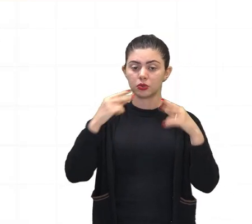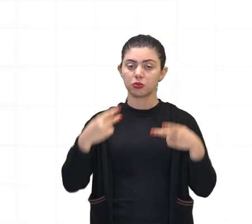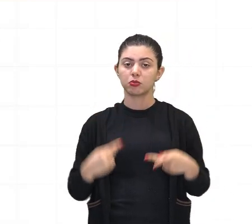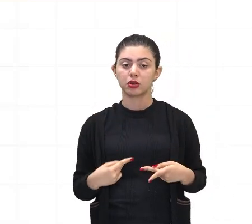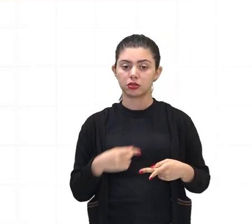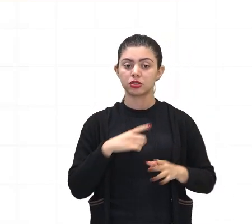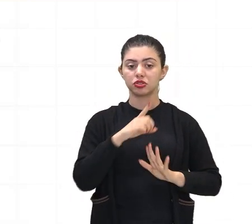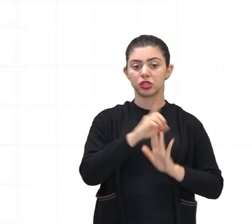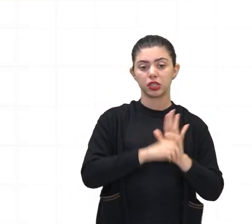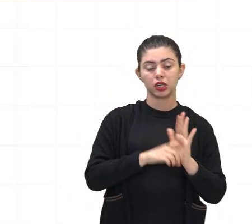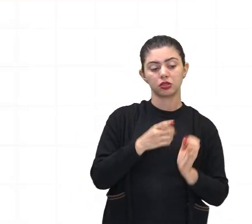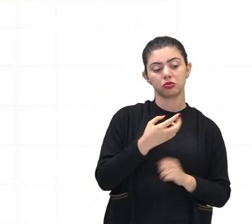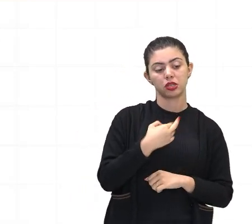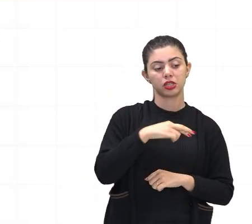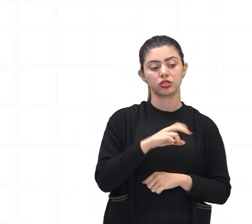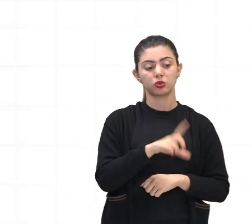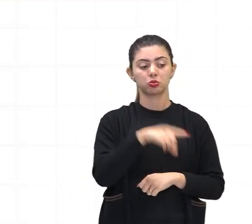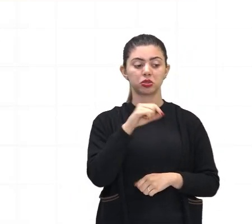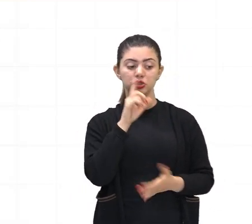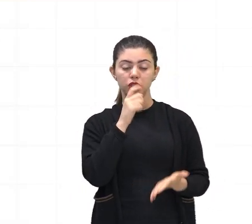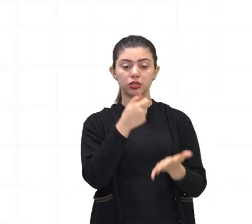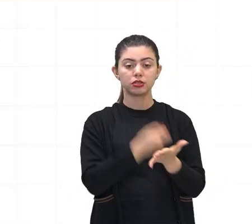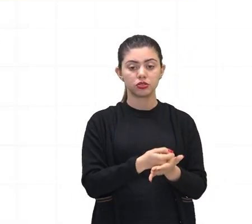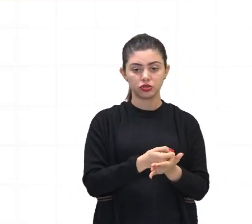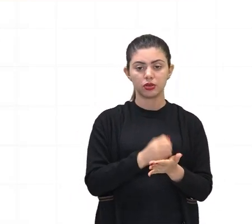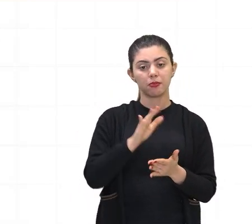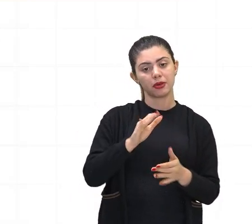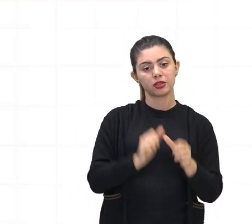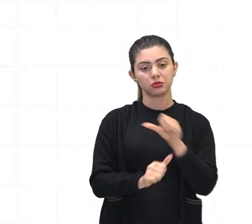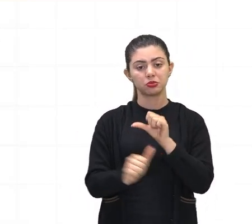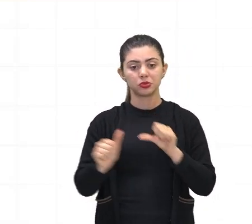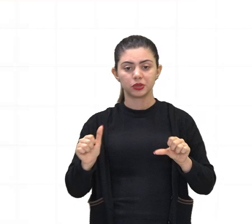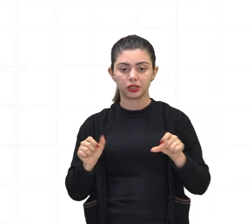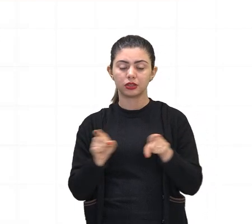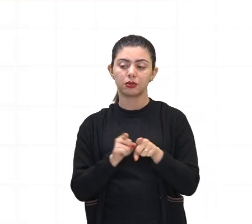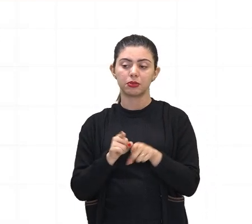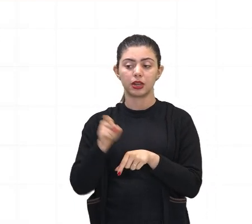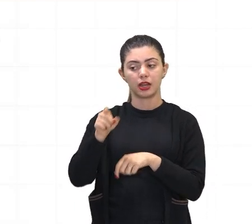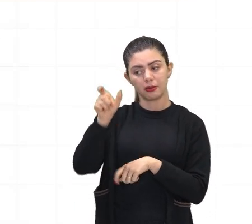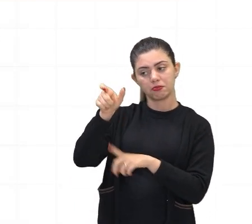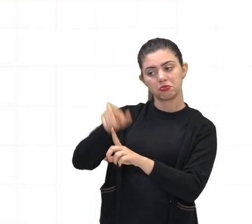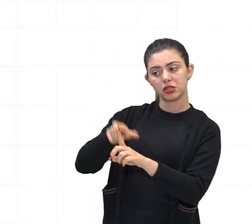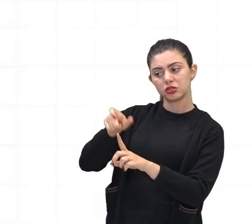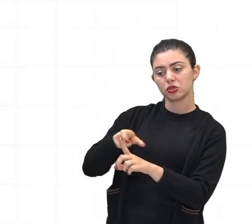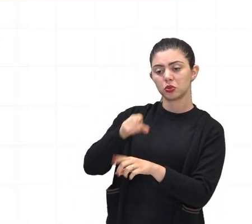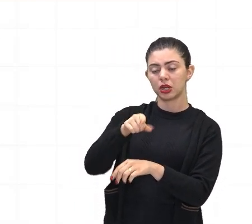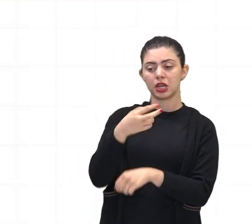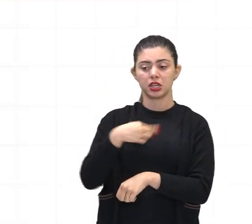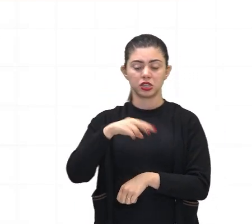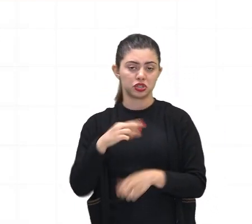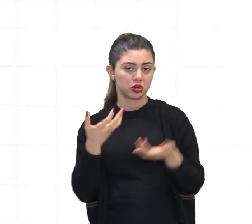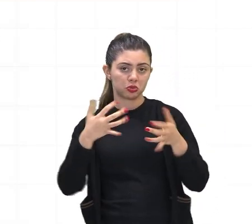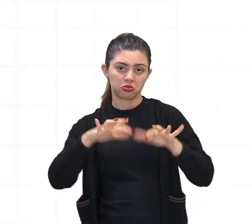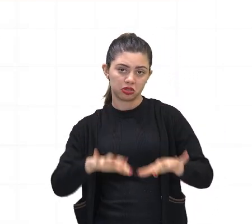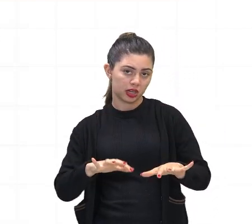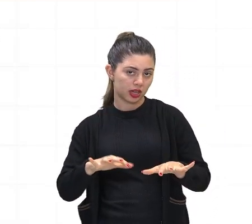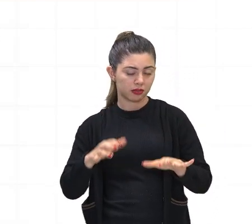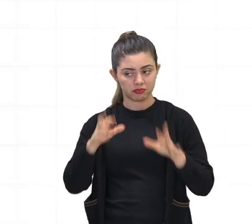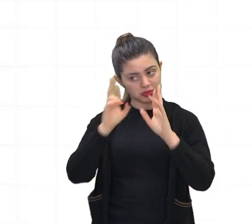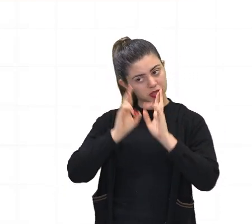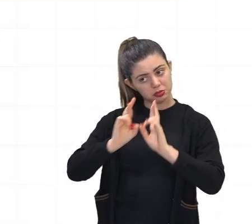de escolher a religião que desejar, mas também tem o direito de não escolher religião